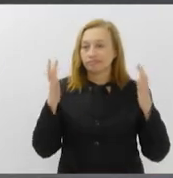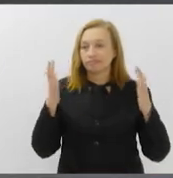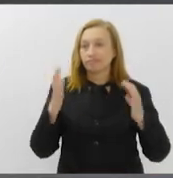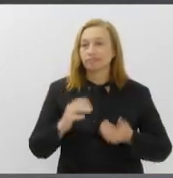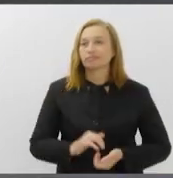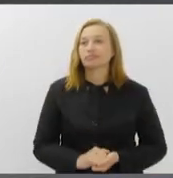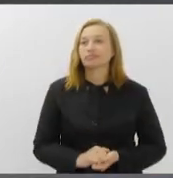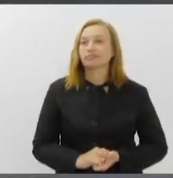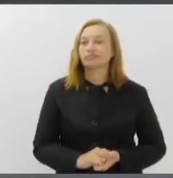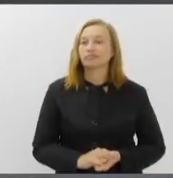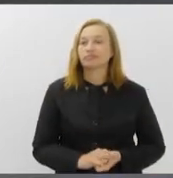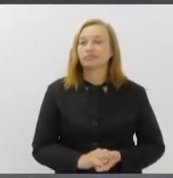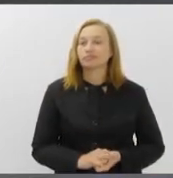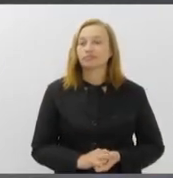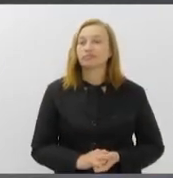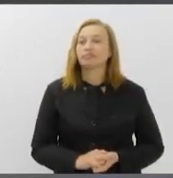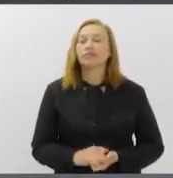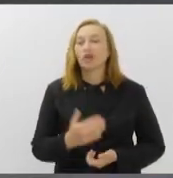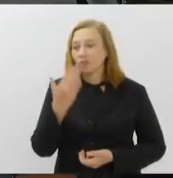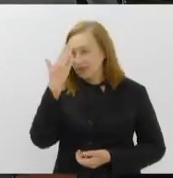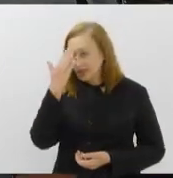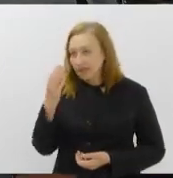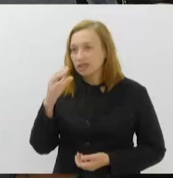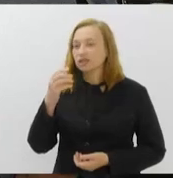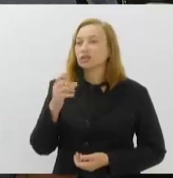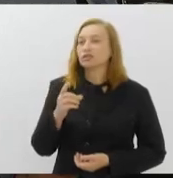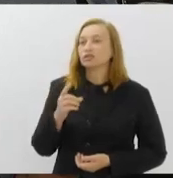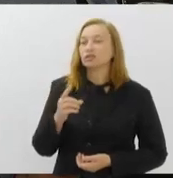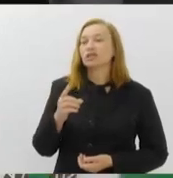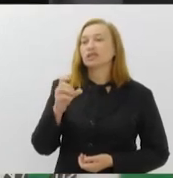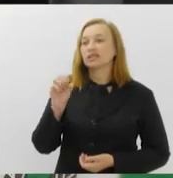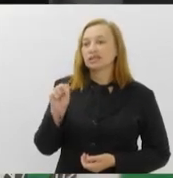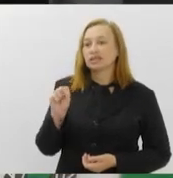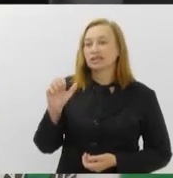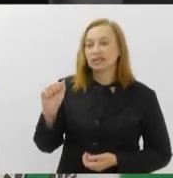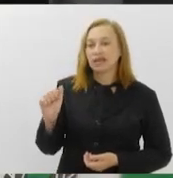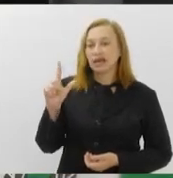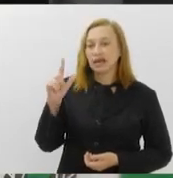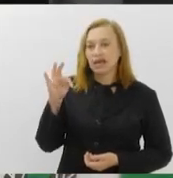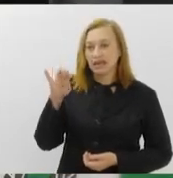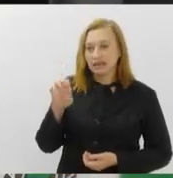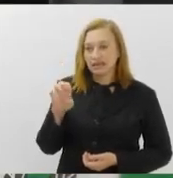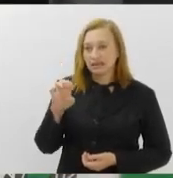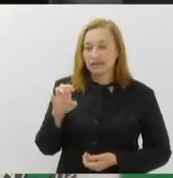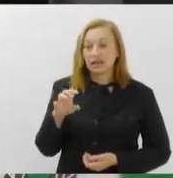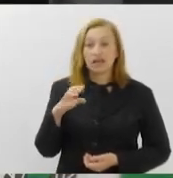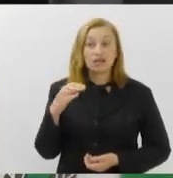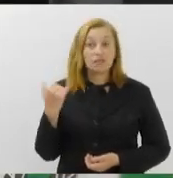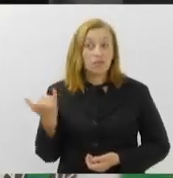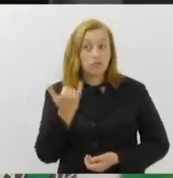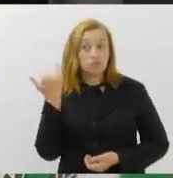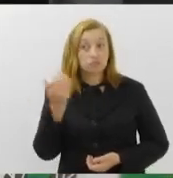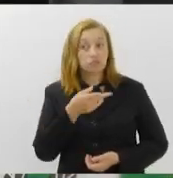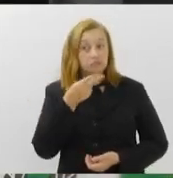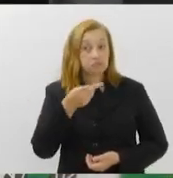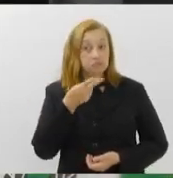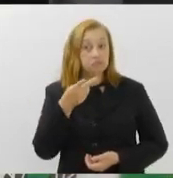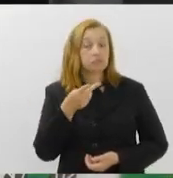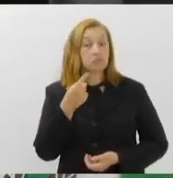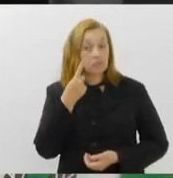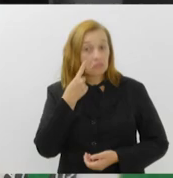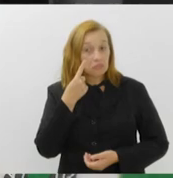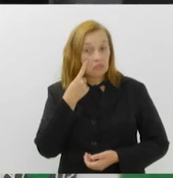Muito obrigada, dona Salete. Super importante a sua fala, trazendo todo esse... Isso que a gente vê, né,